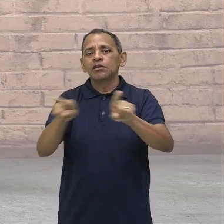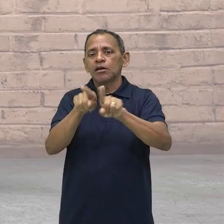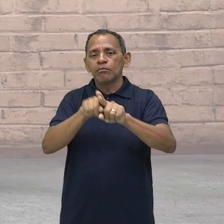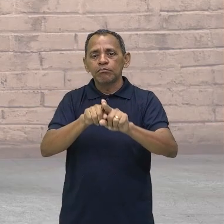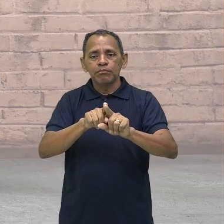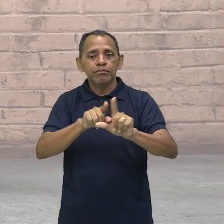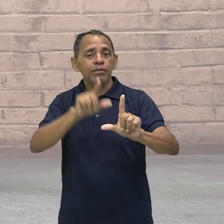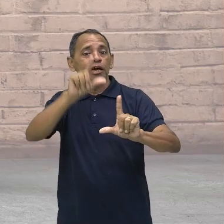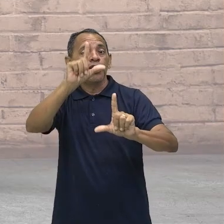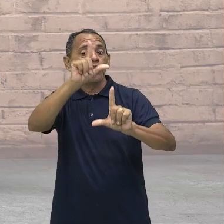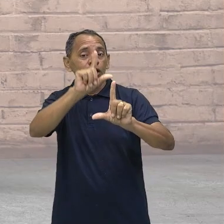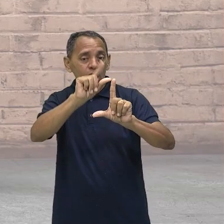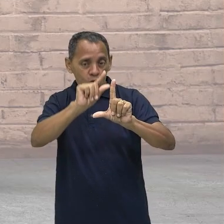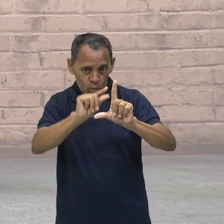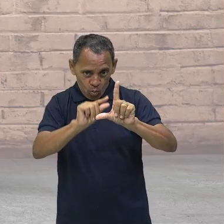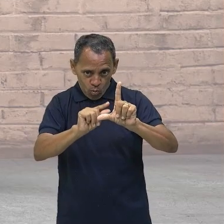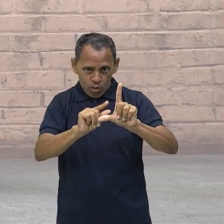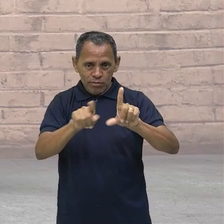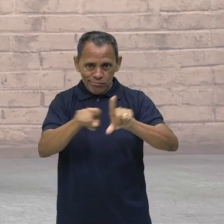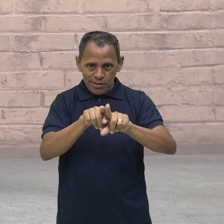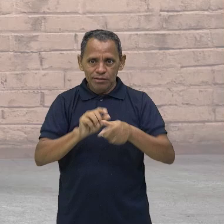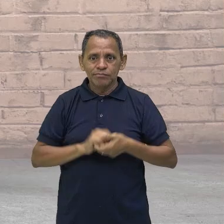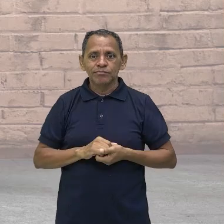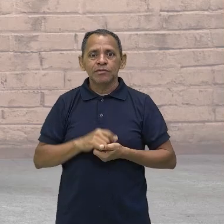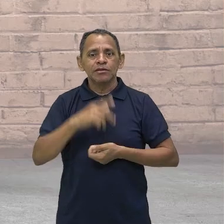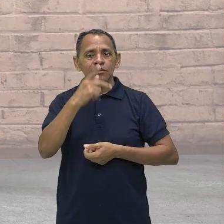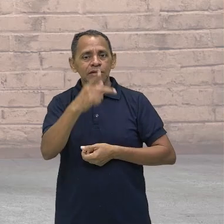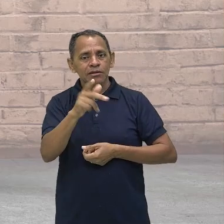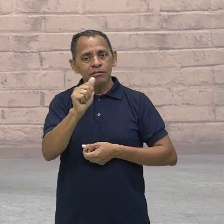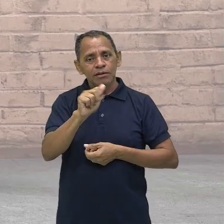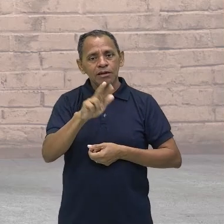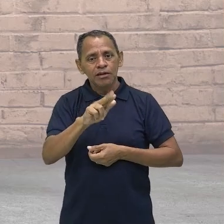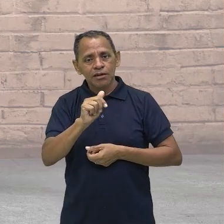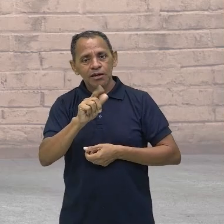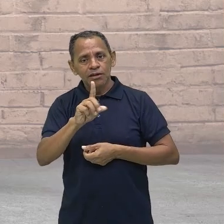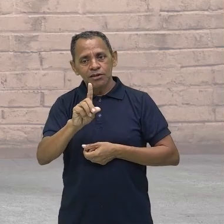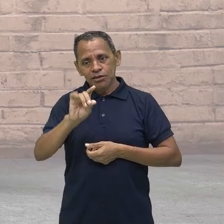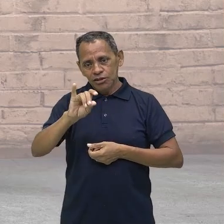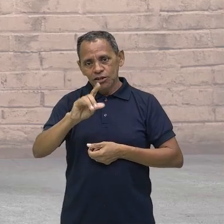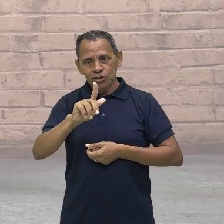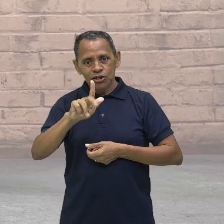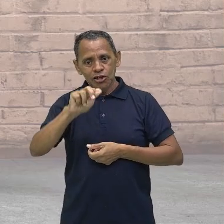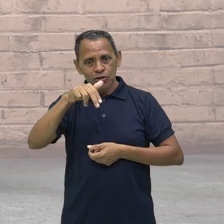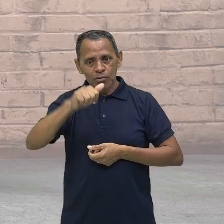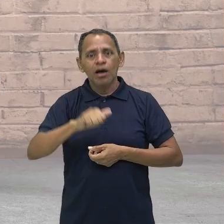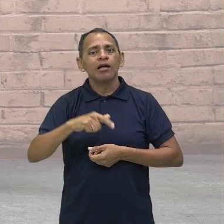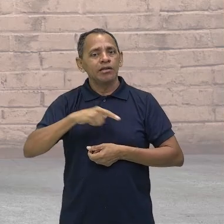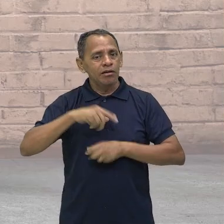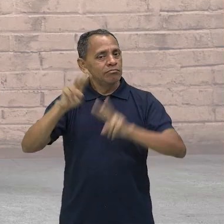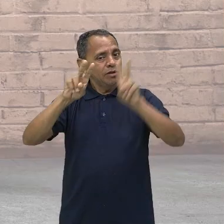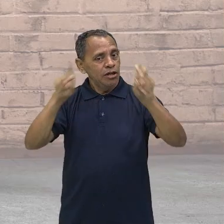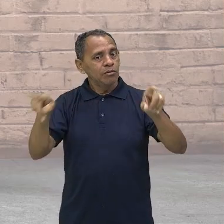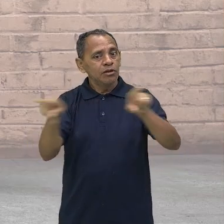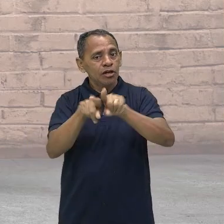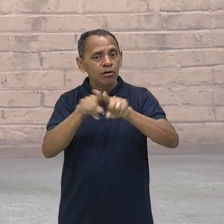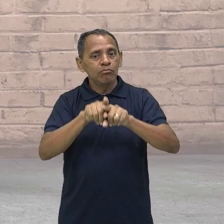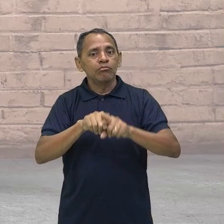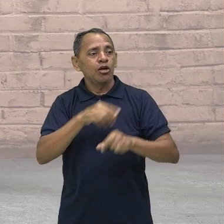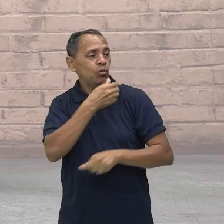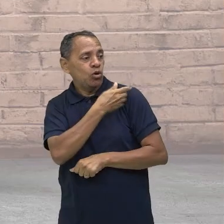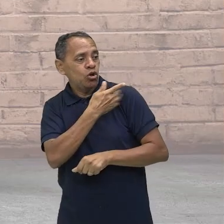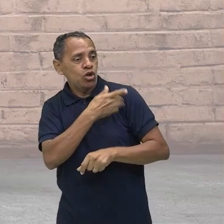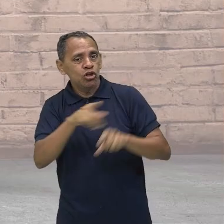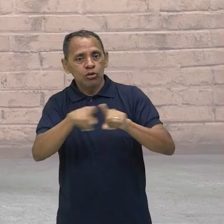fala de dança, a gente vai perceber que também ocorre aí uma questão do preconceito e de disputas. Ao longo